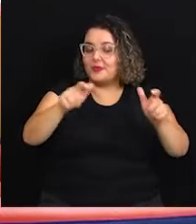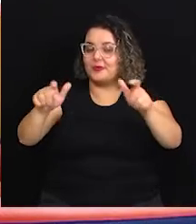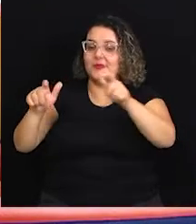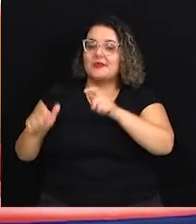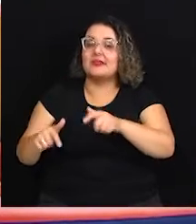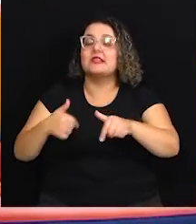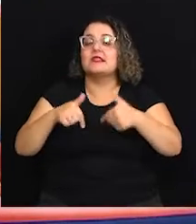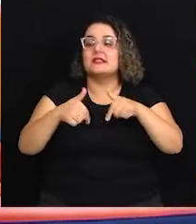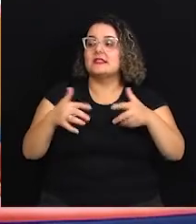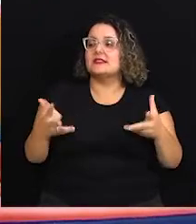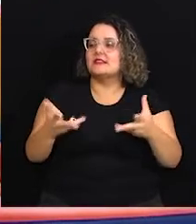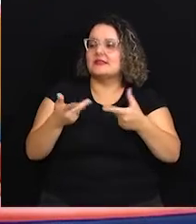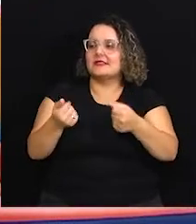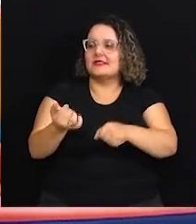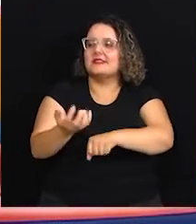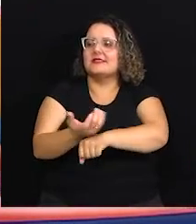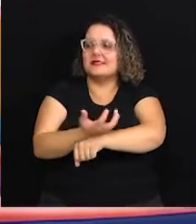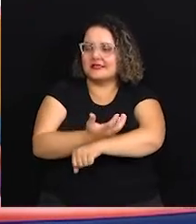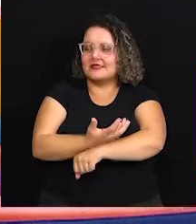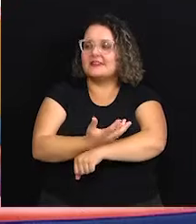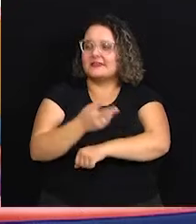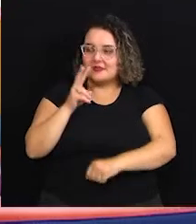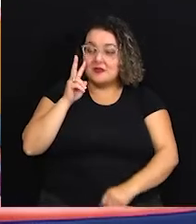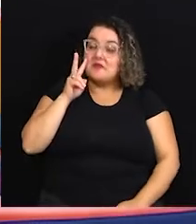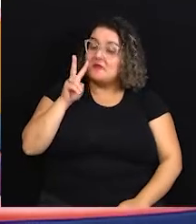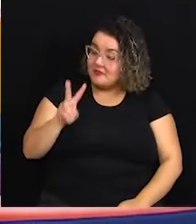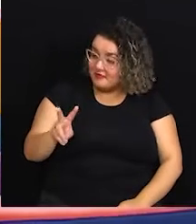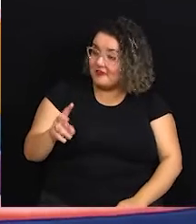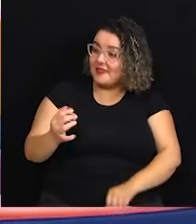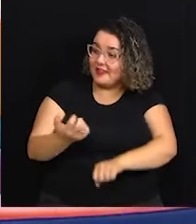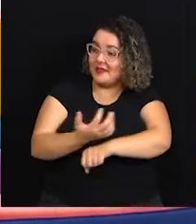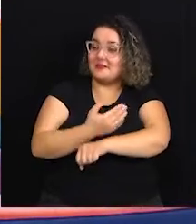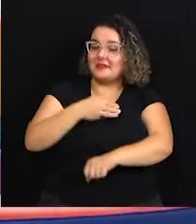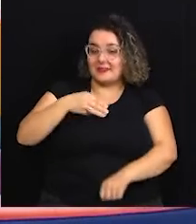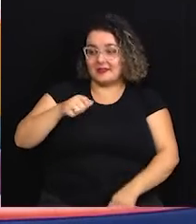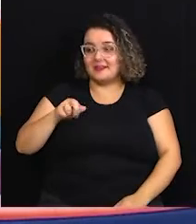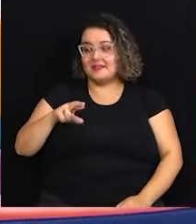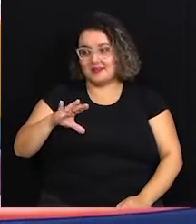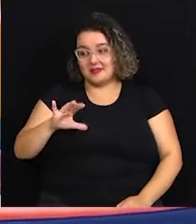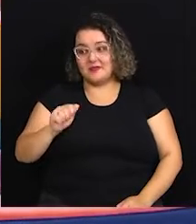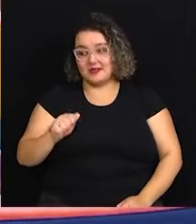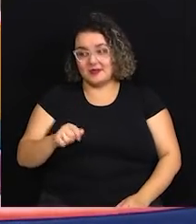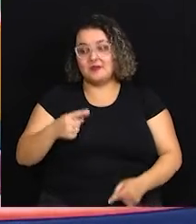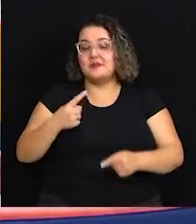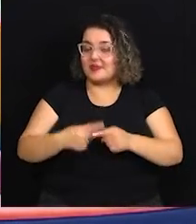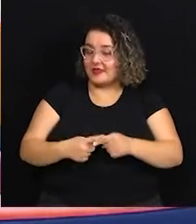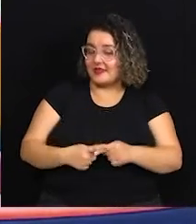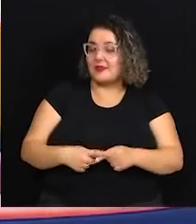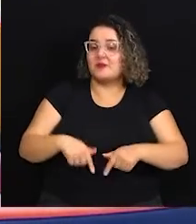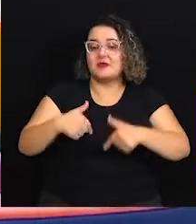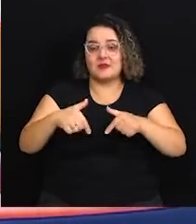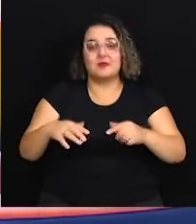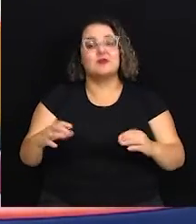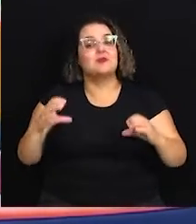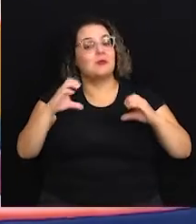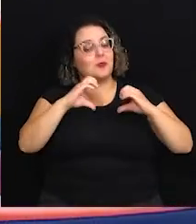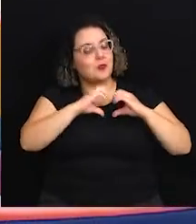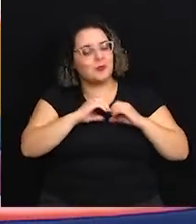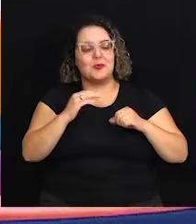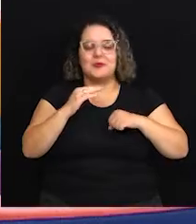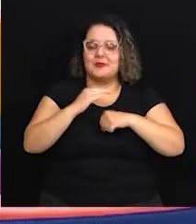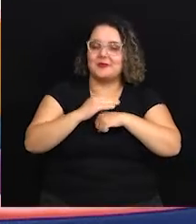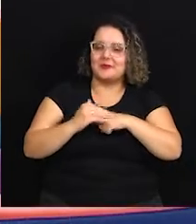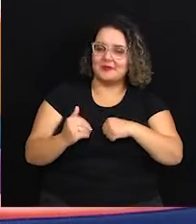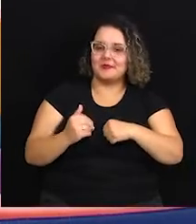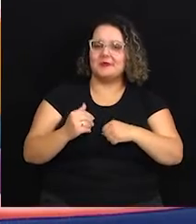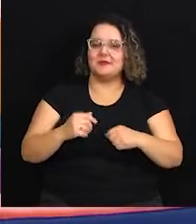trabalho que realmente é incrível, a gente vê a emoção da Márcia, é porque realmente é um trabalho feito com amor, com muito carinho, e